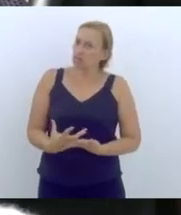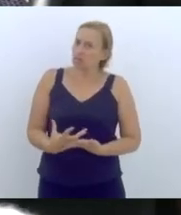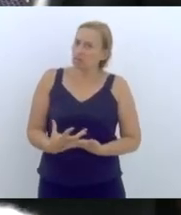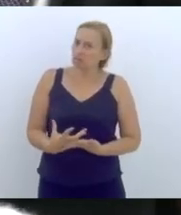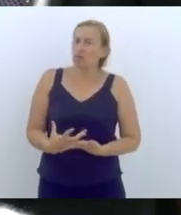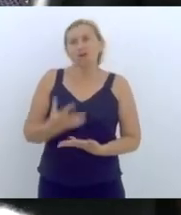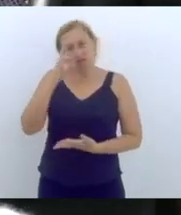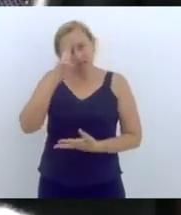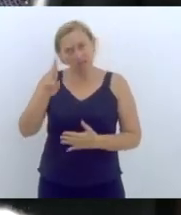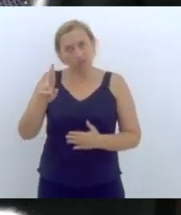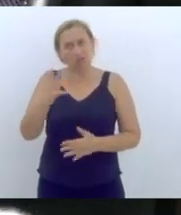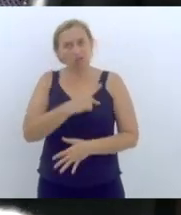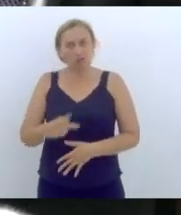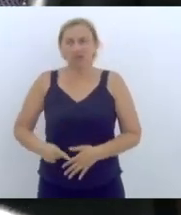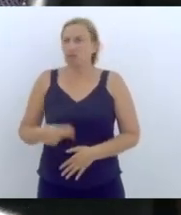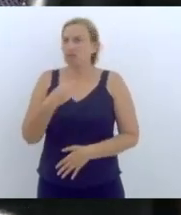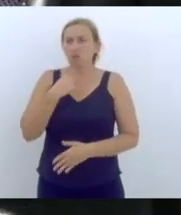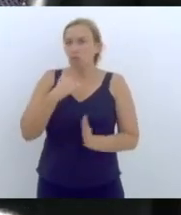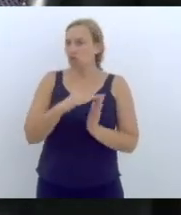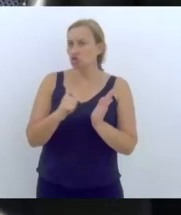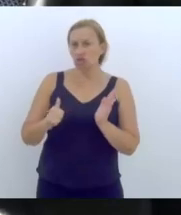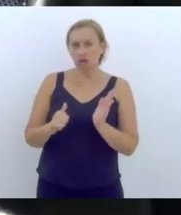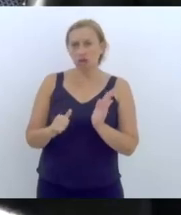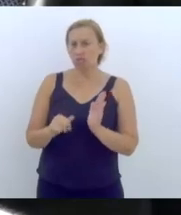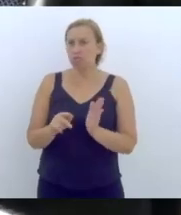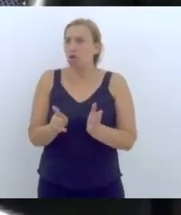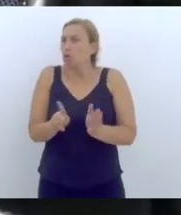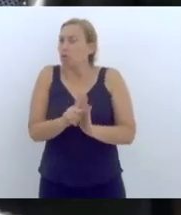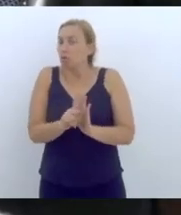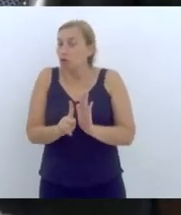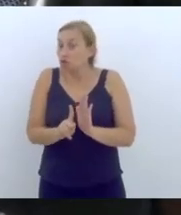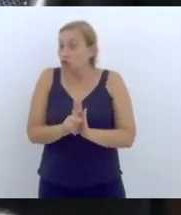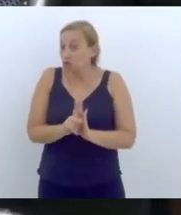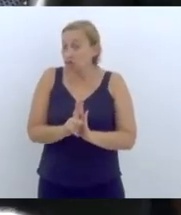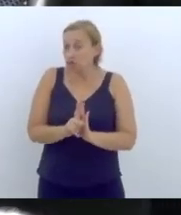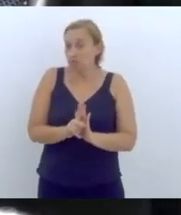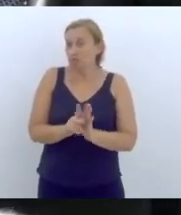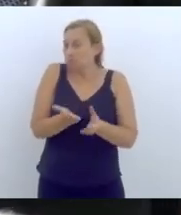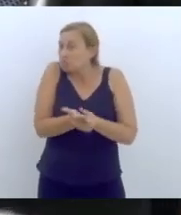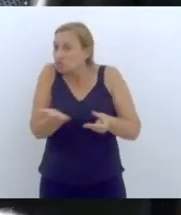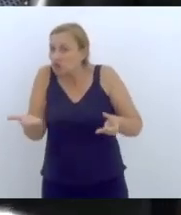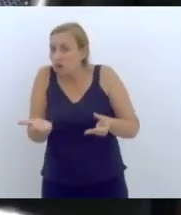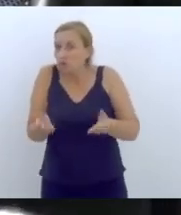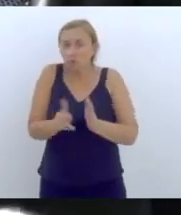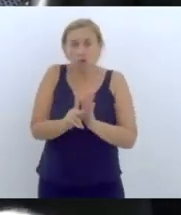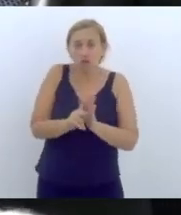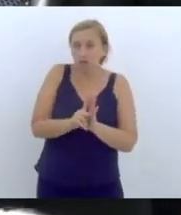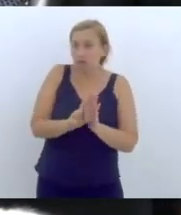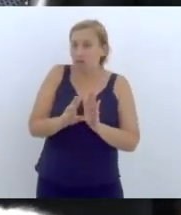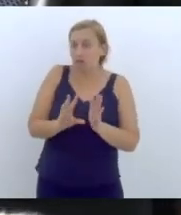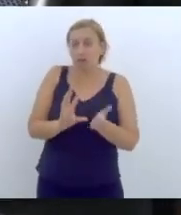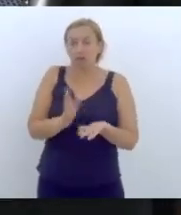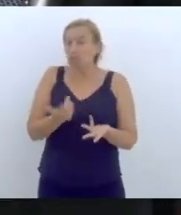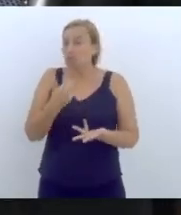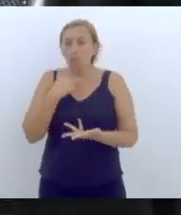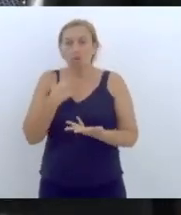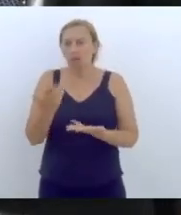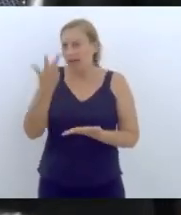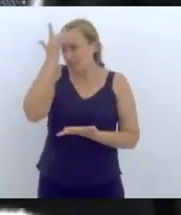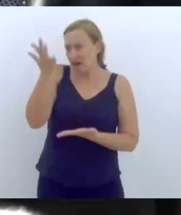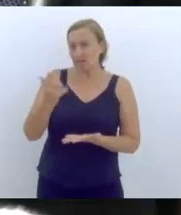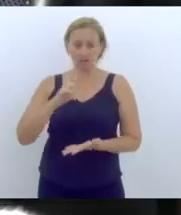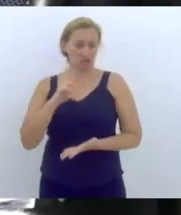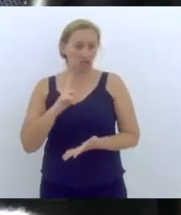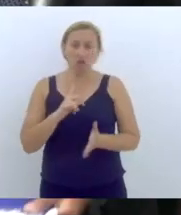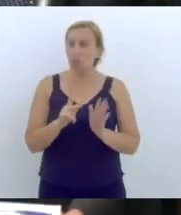senhora presidente, não pode retirar o projeto de pauta, porque ele já teve voto proclamado, inclusive, de parecer, senão é muito fácil. Eu tenho um projeto,